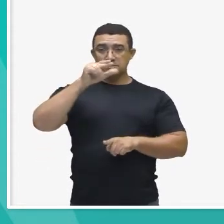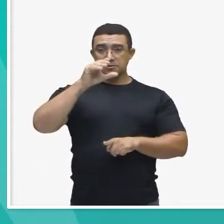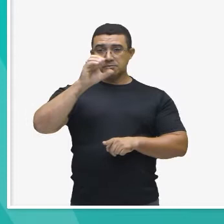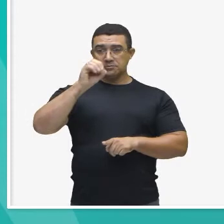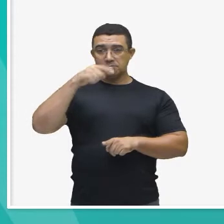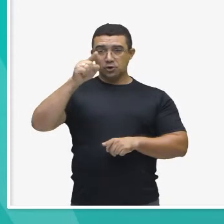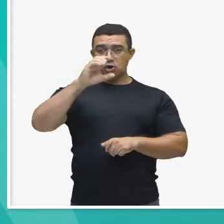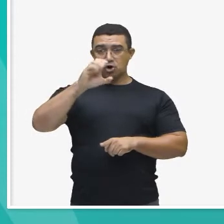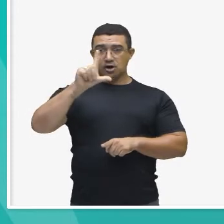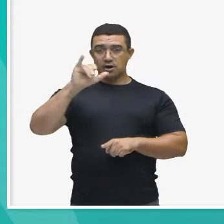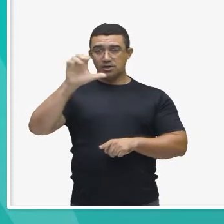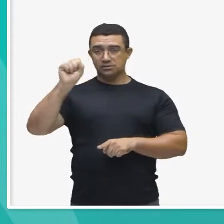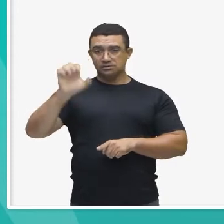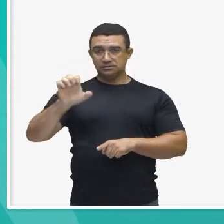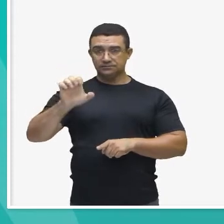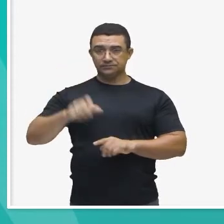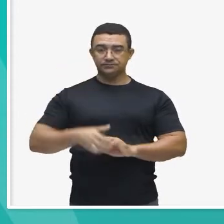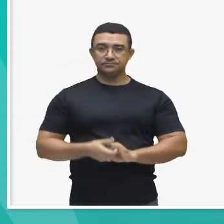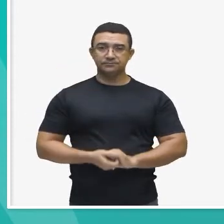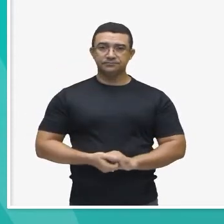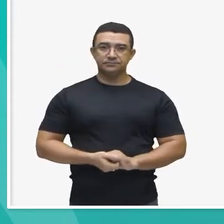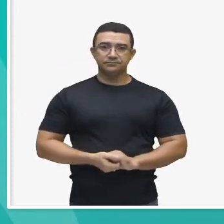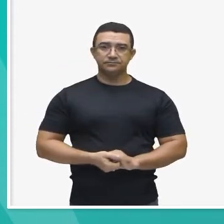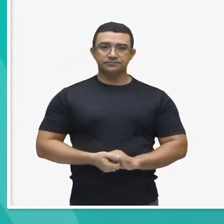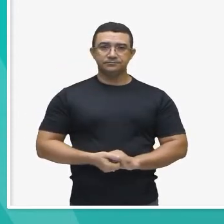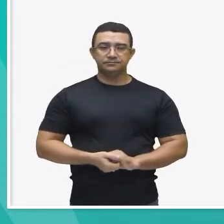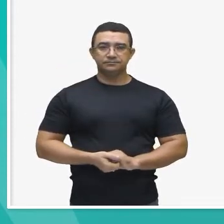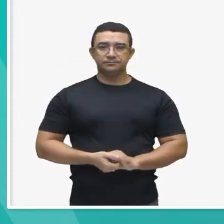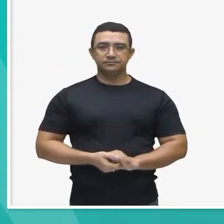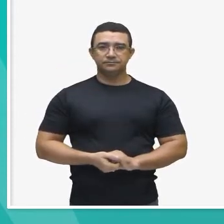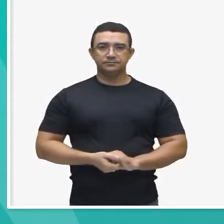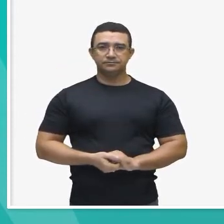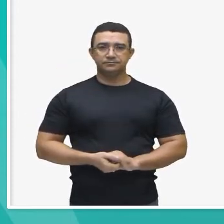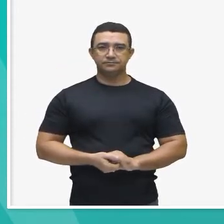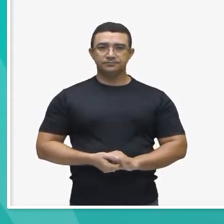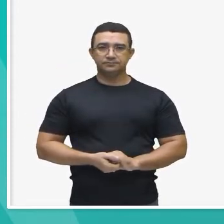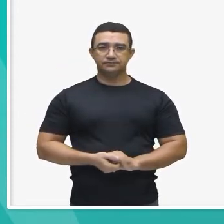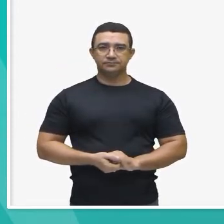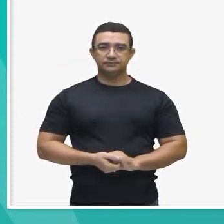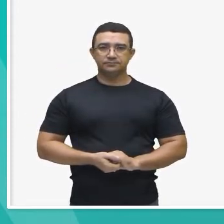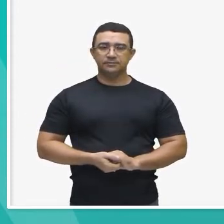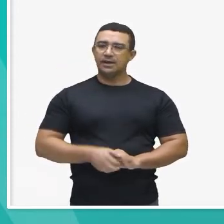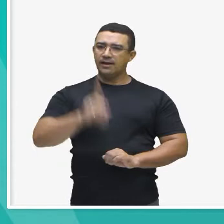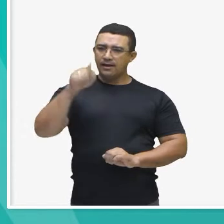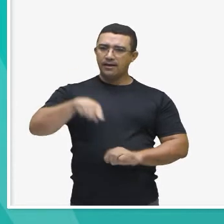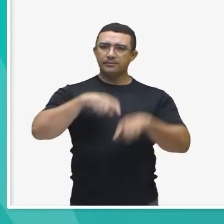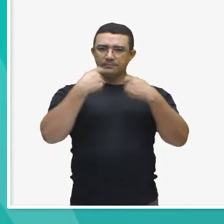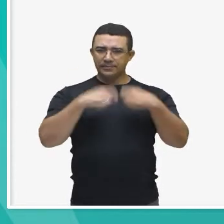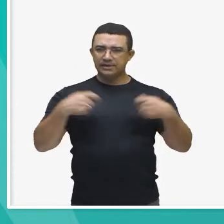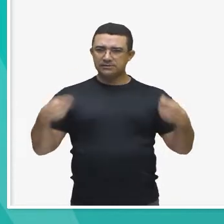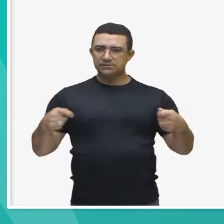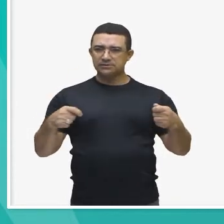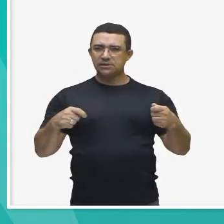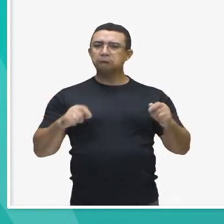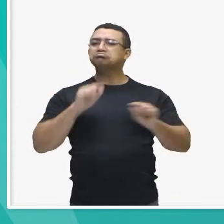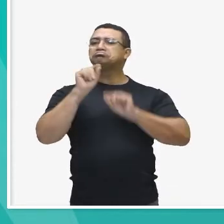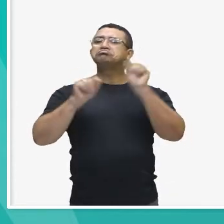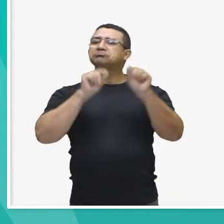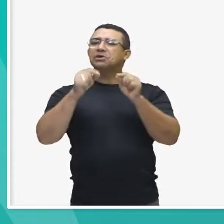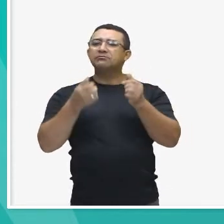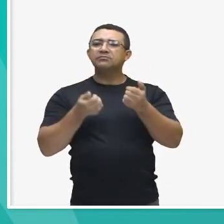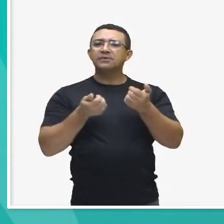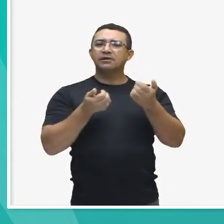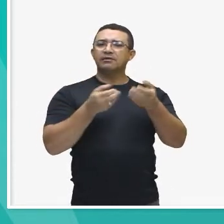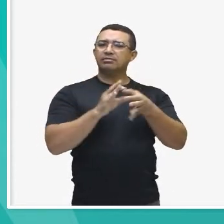tá certo? Nesse caso. Então, é necessário que a deixe na escola. Então, o